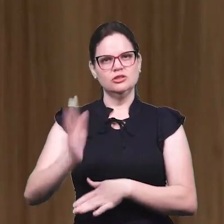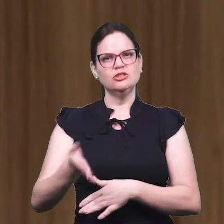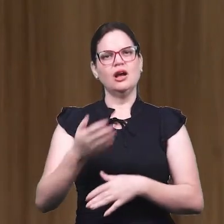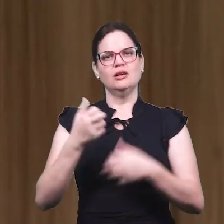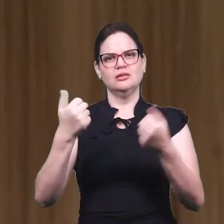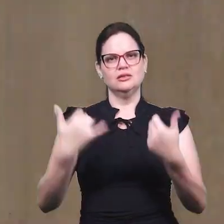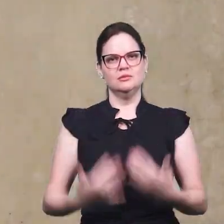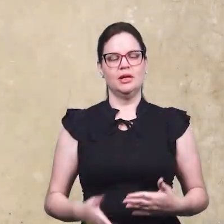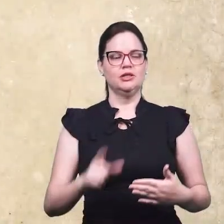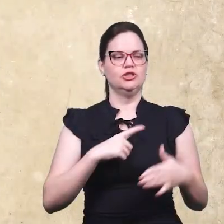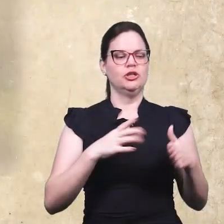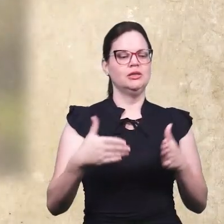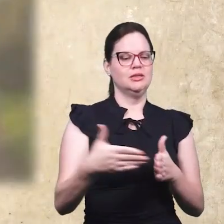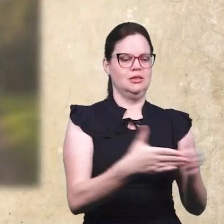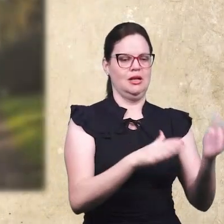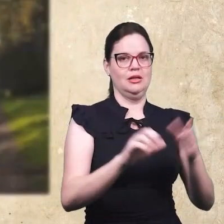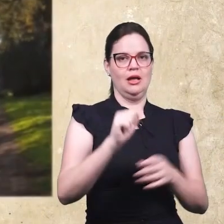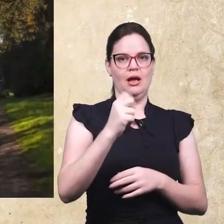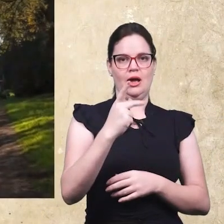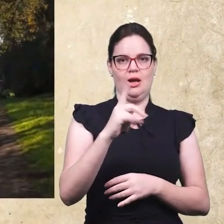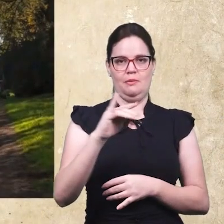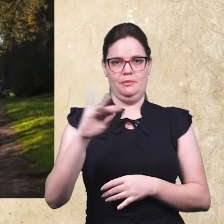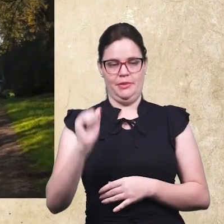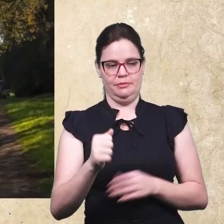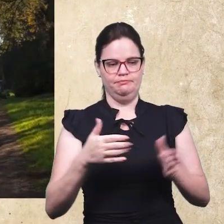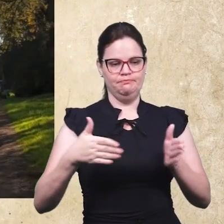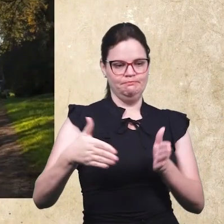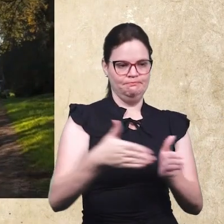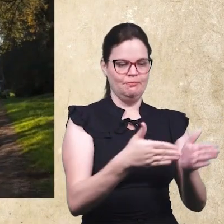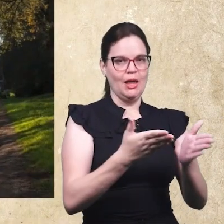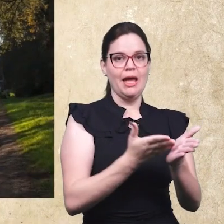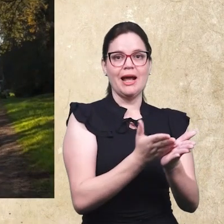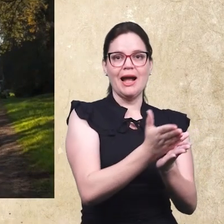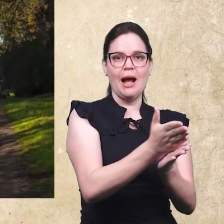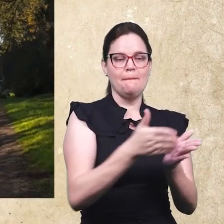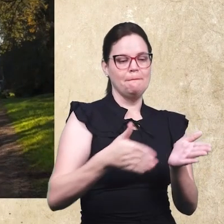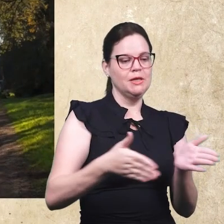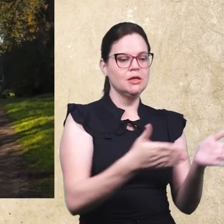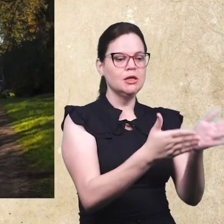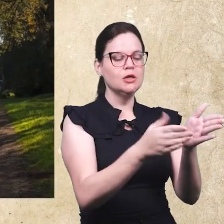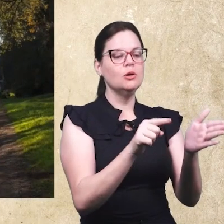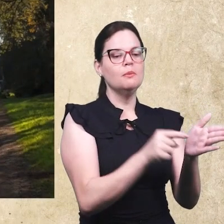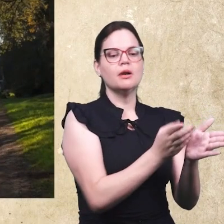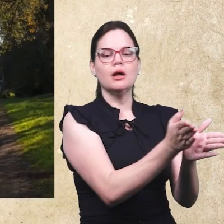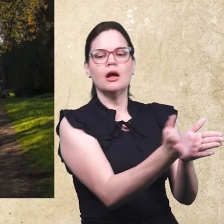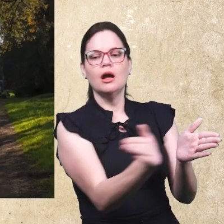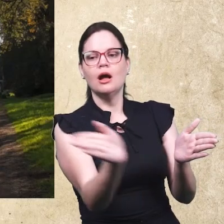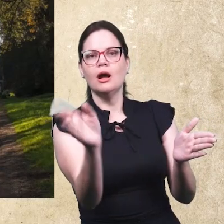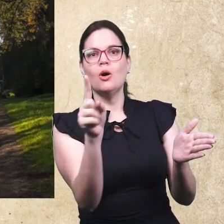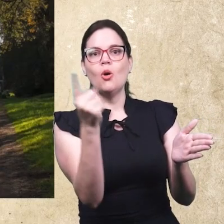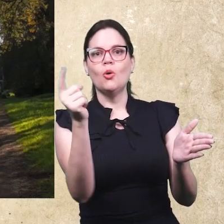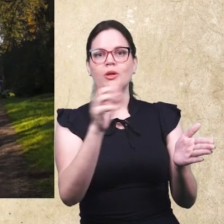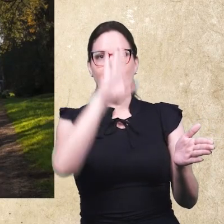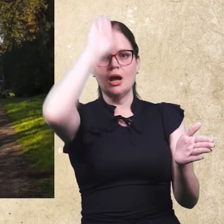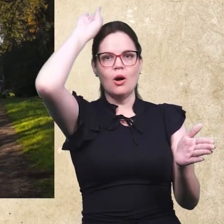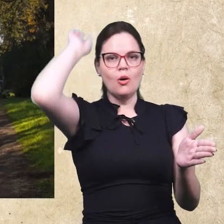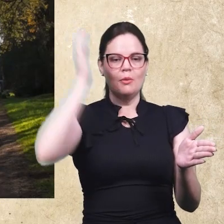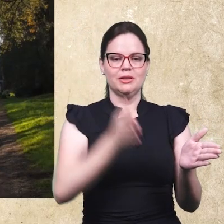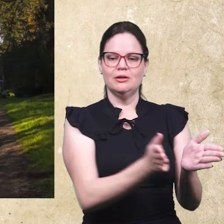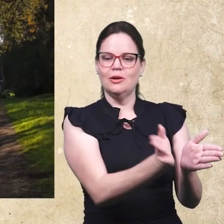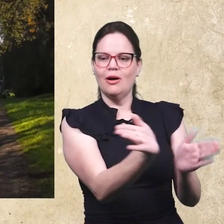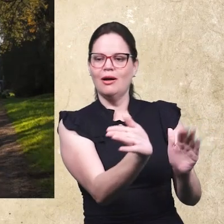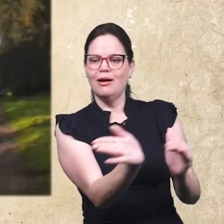outros episódios, como, por exemplo, havia a Ápia, que cortava a região. Também, saindo de Roma, nós tínhamos a